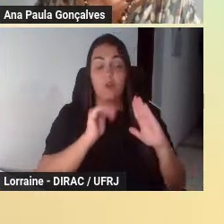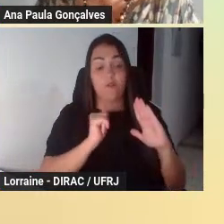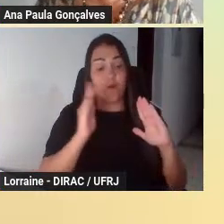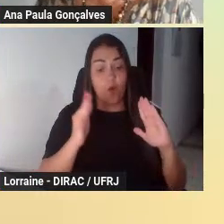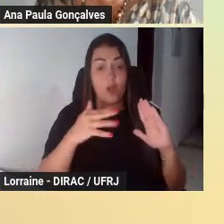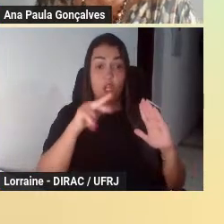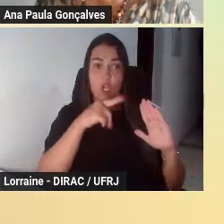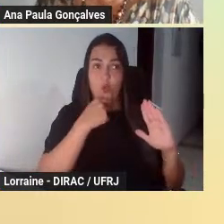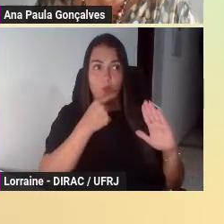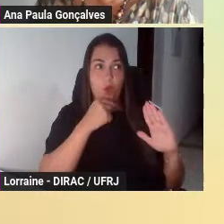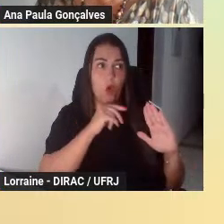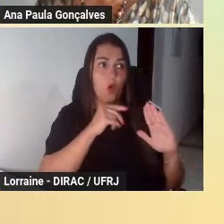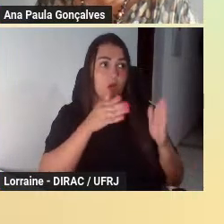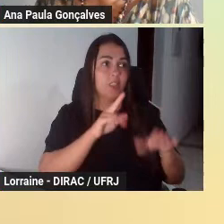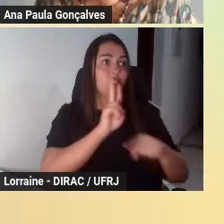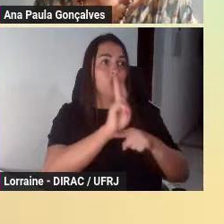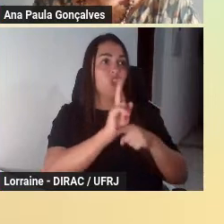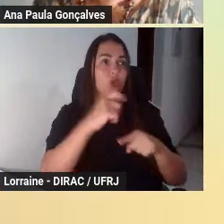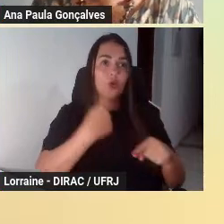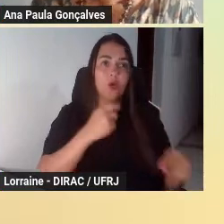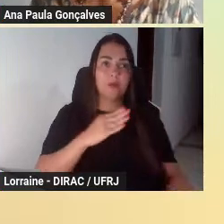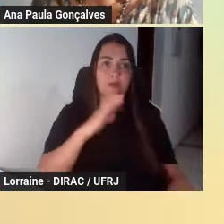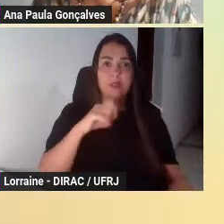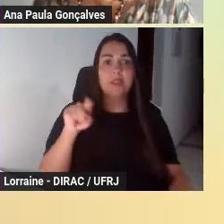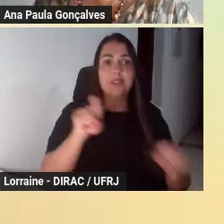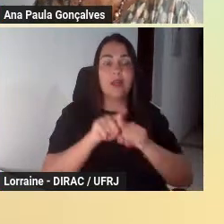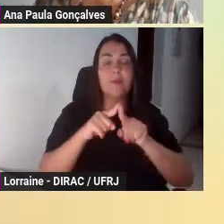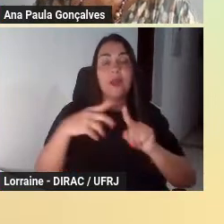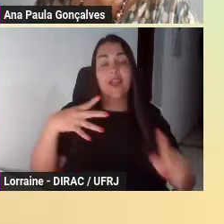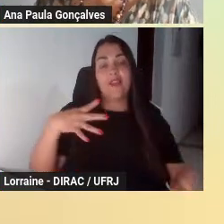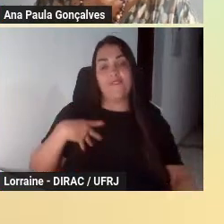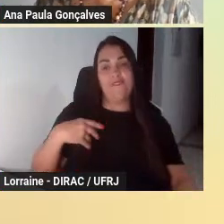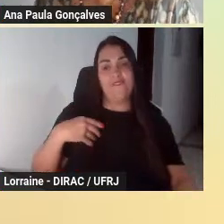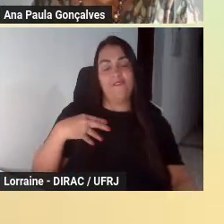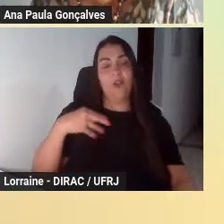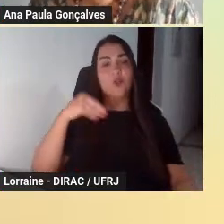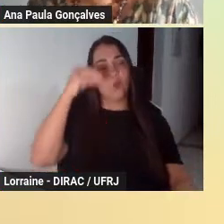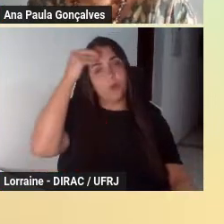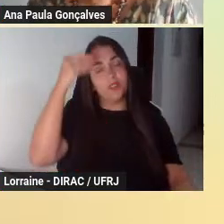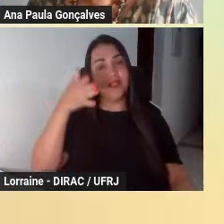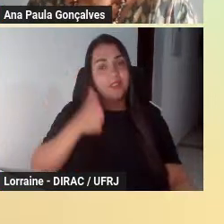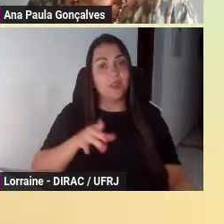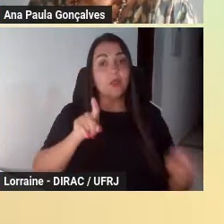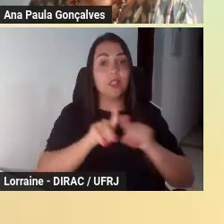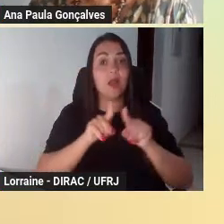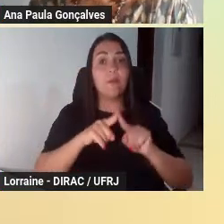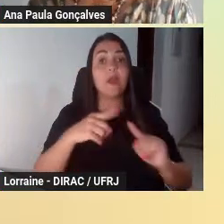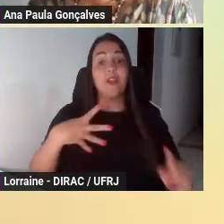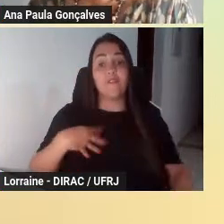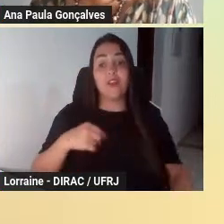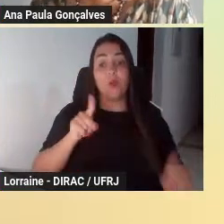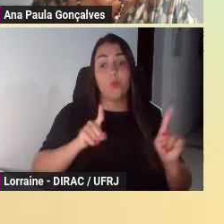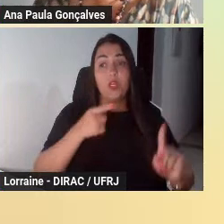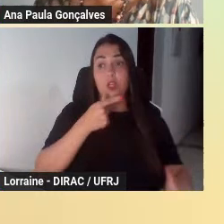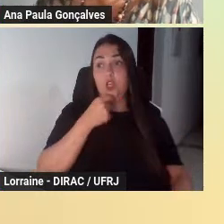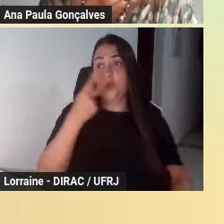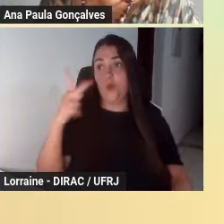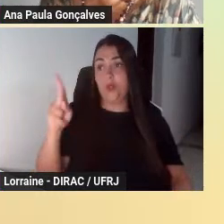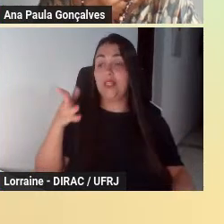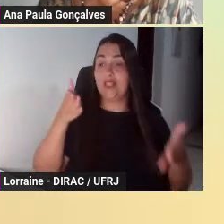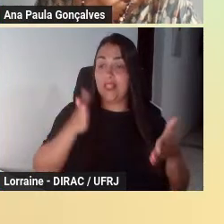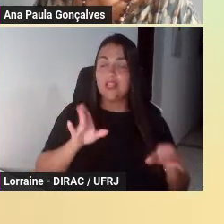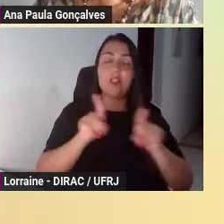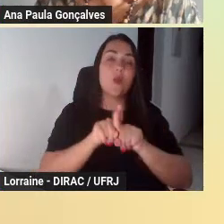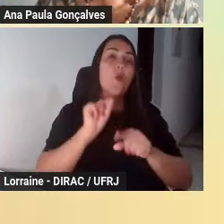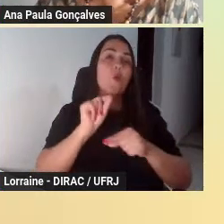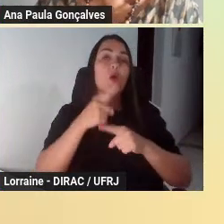Eu maternei quando a minha afilhada nasceu. Eu maternei quando os meus filhos dos meus primos nasceram. Mas a minha maternagem,